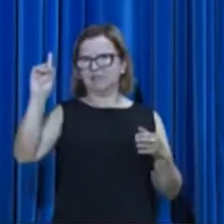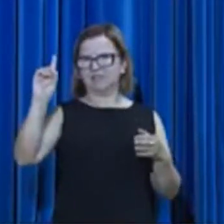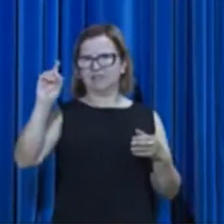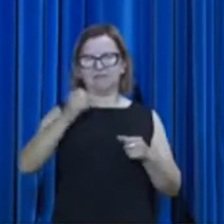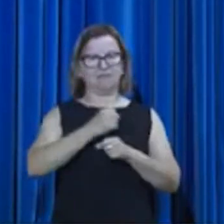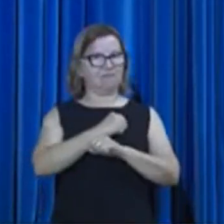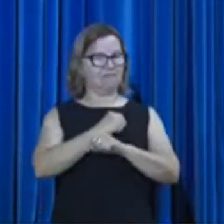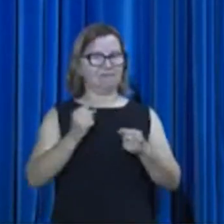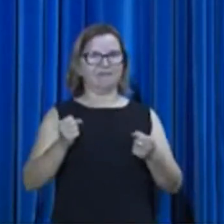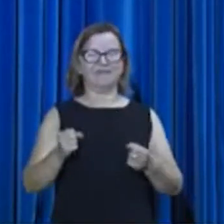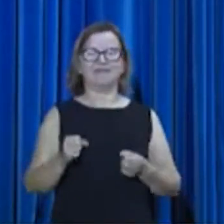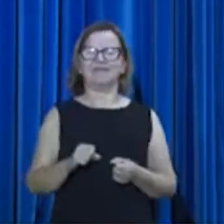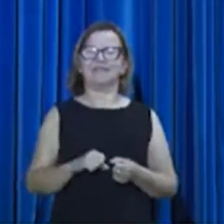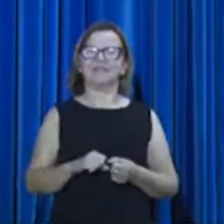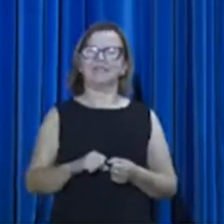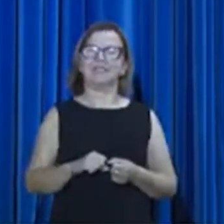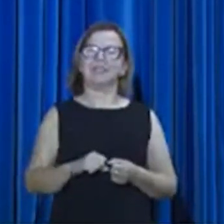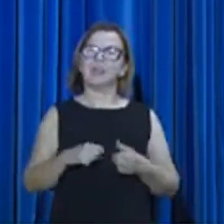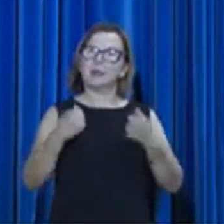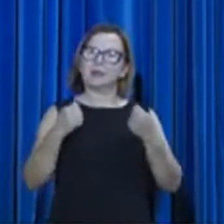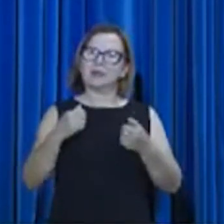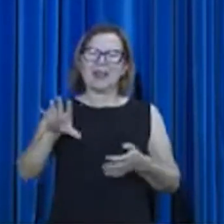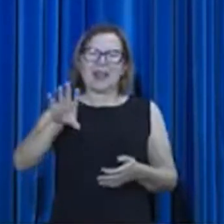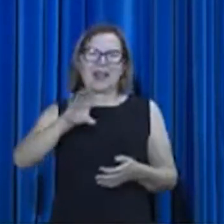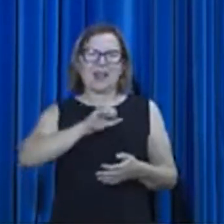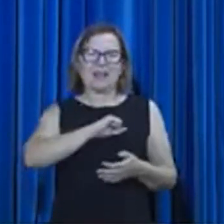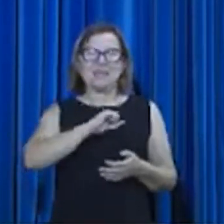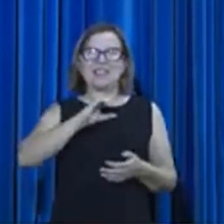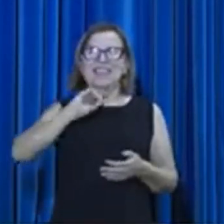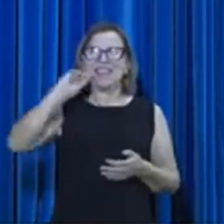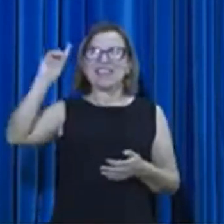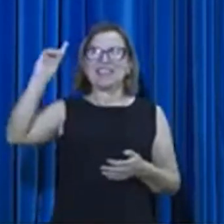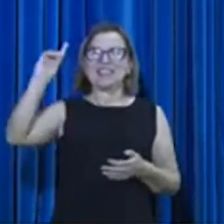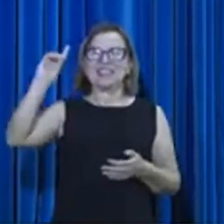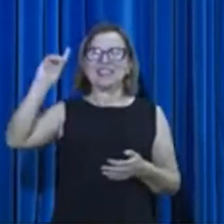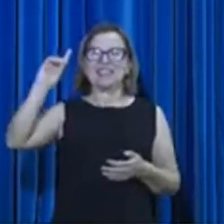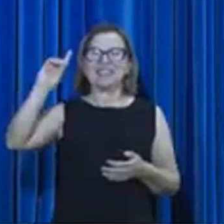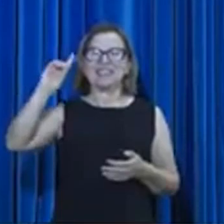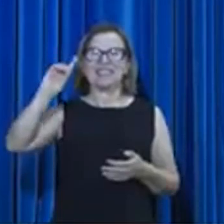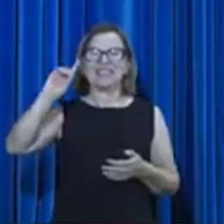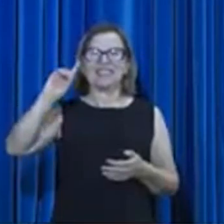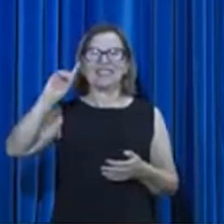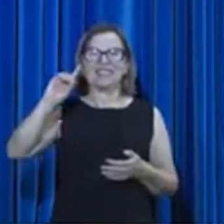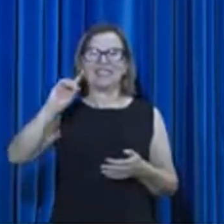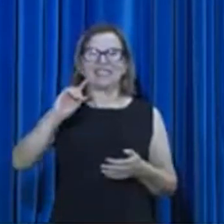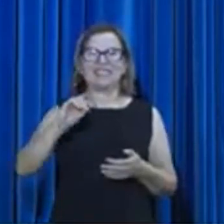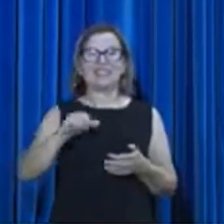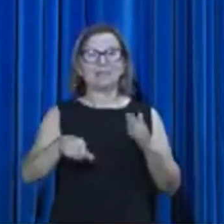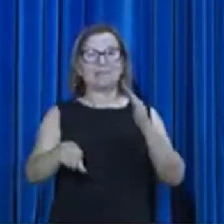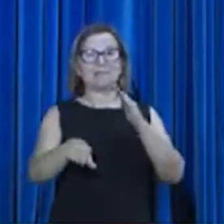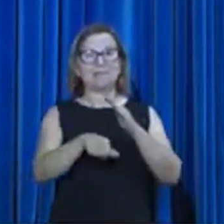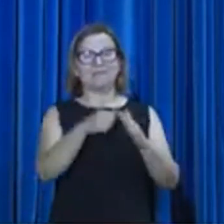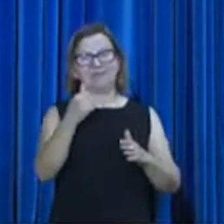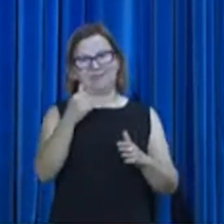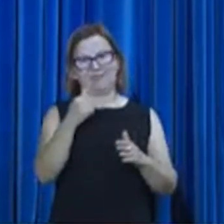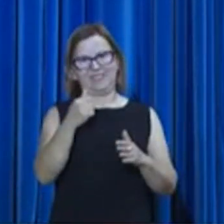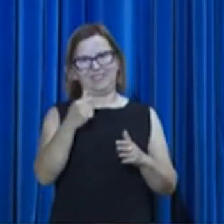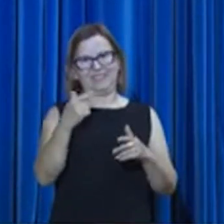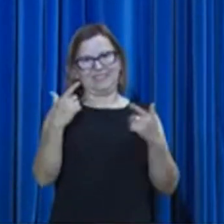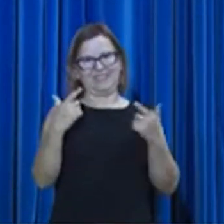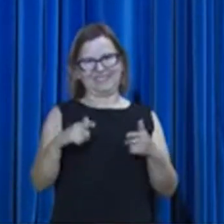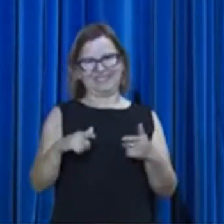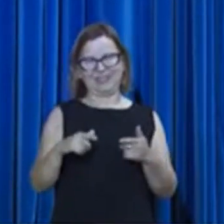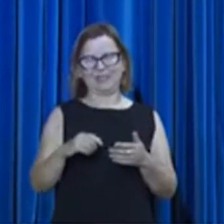implica amar a Deus sobre todas as coisas. O próprio Jesus, ele responde ao intérprete da